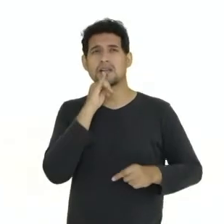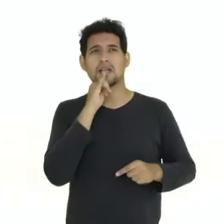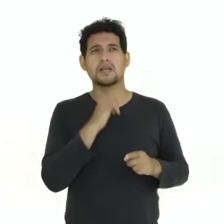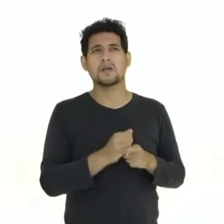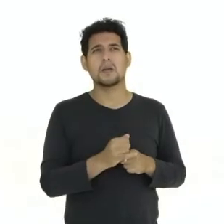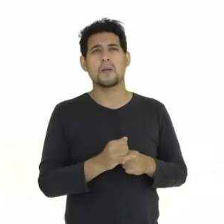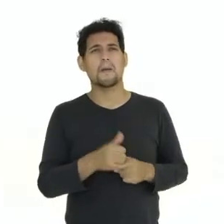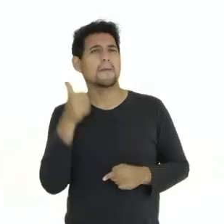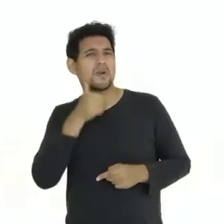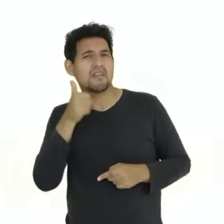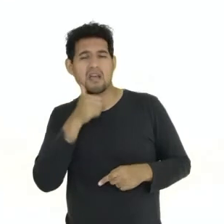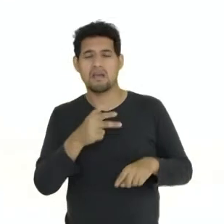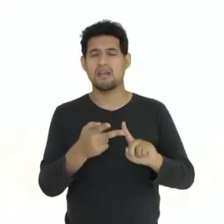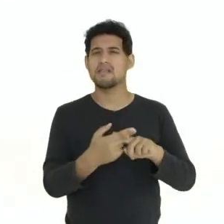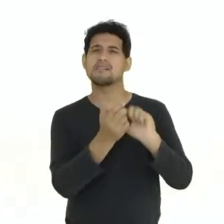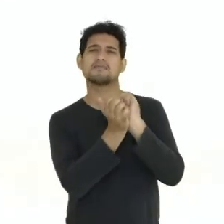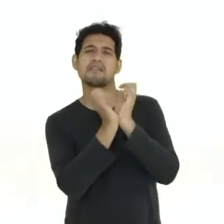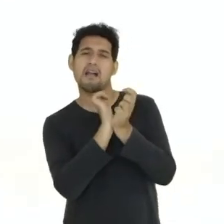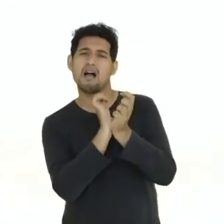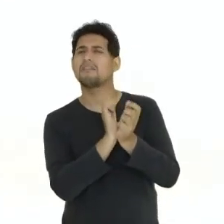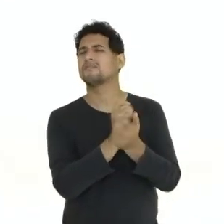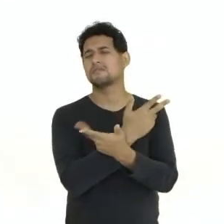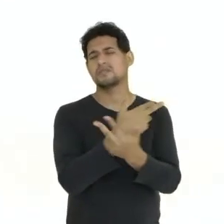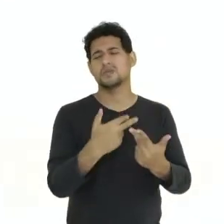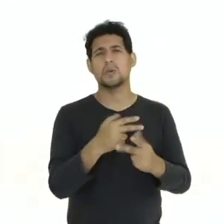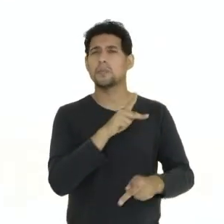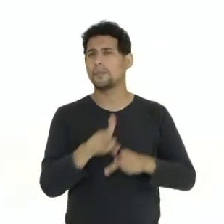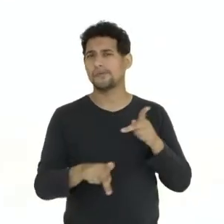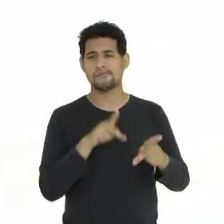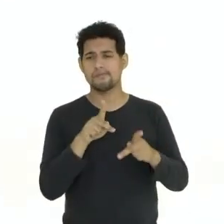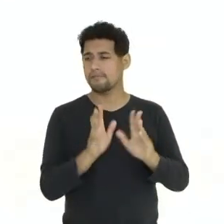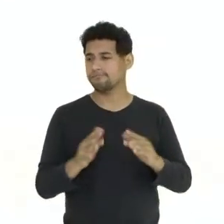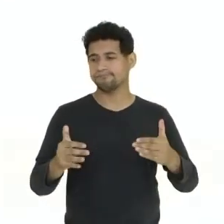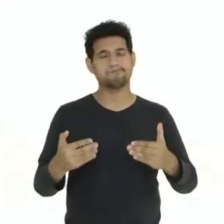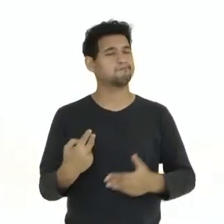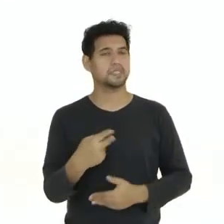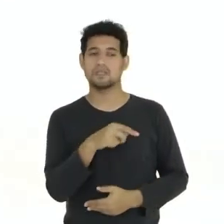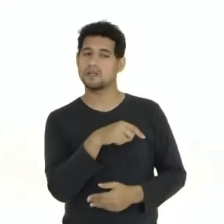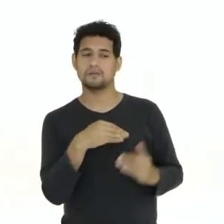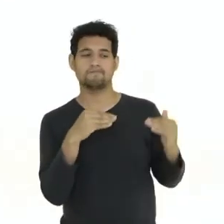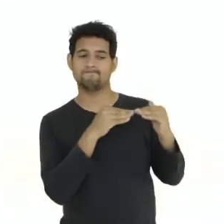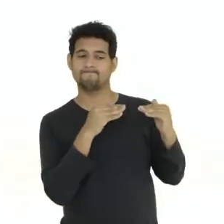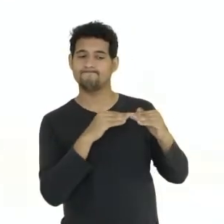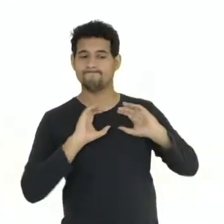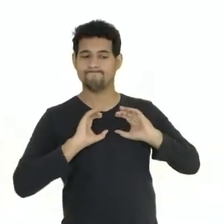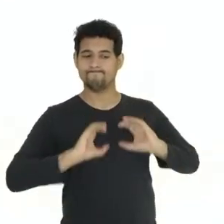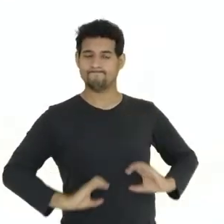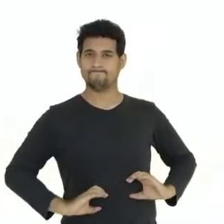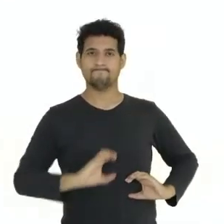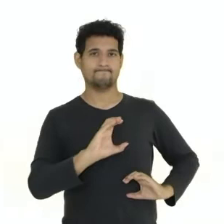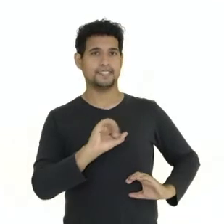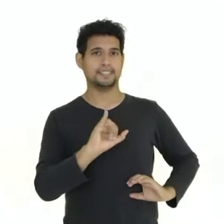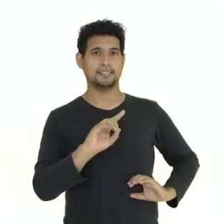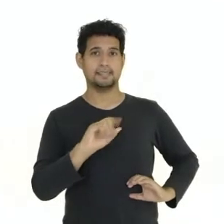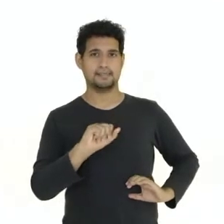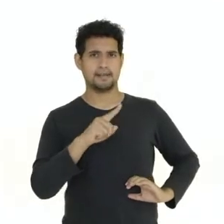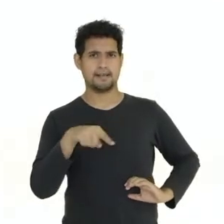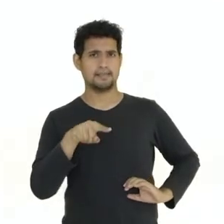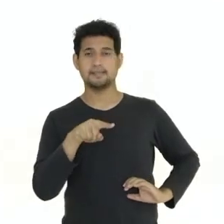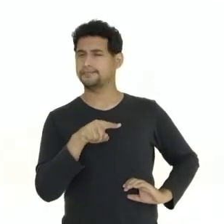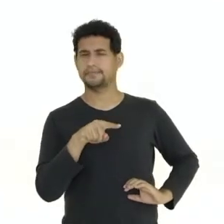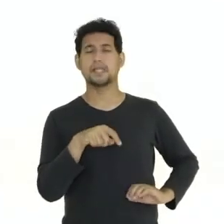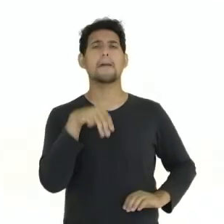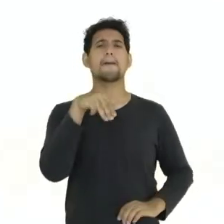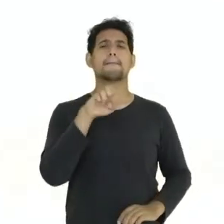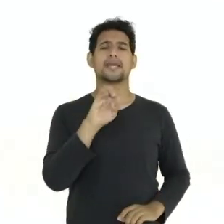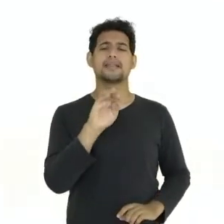era a maior parte da população, não era considerada cidadã, tá? Metecos eram